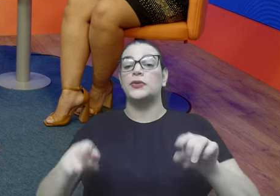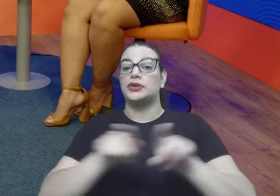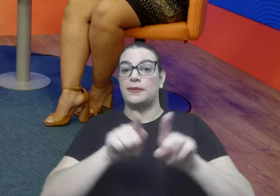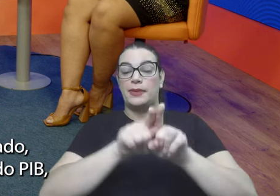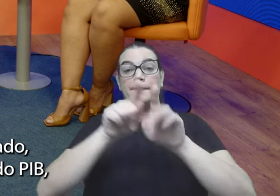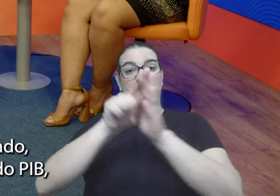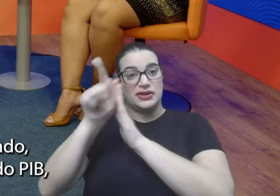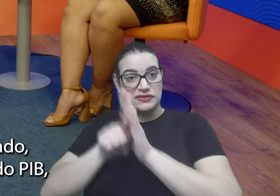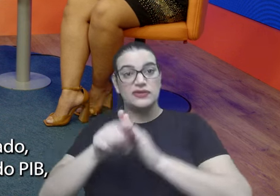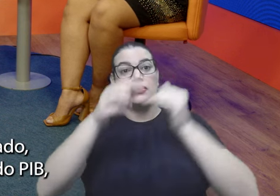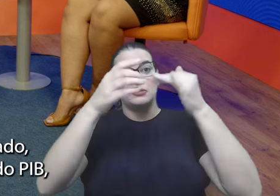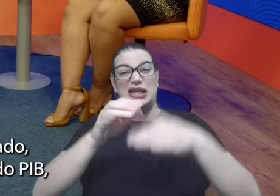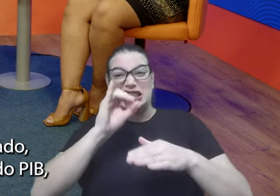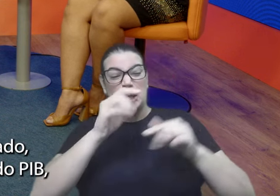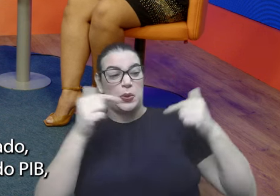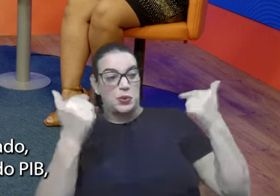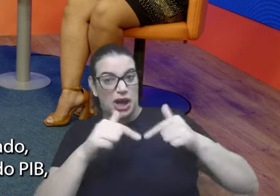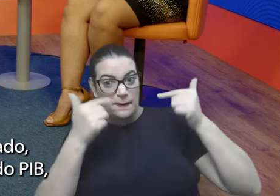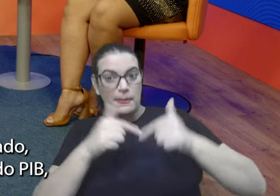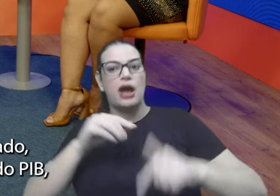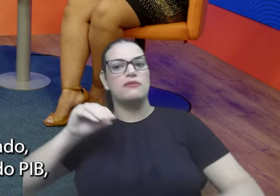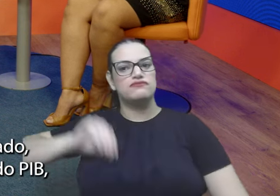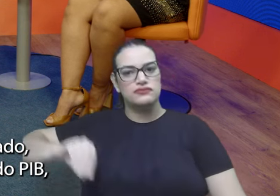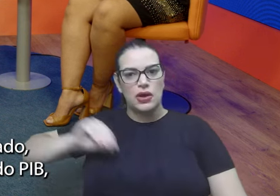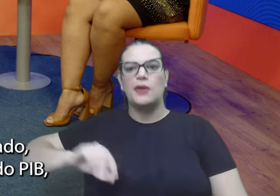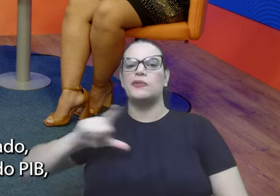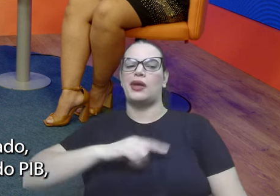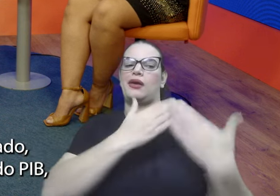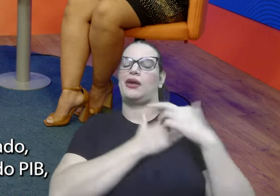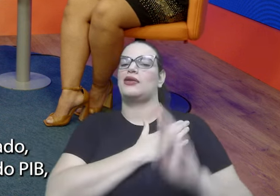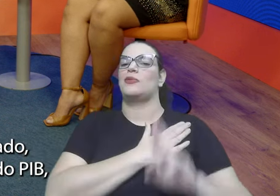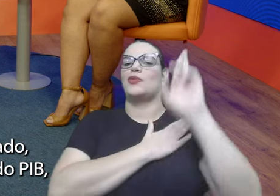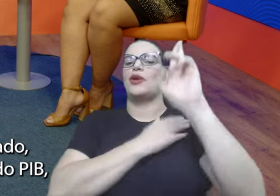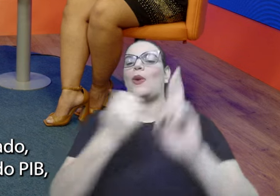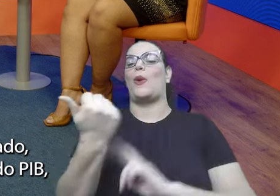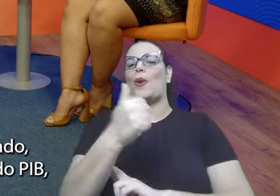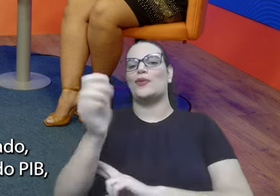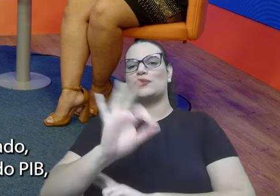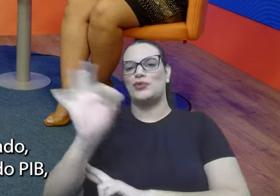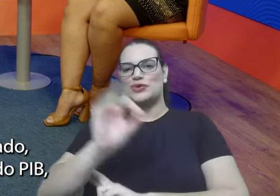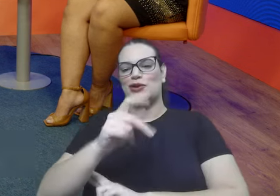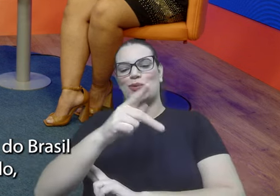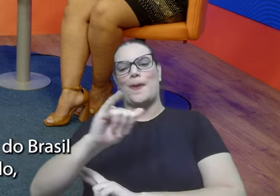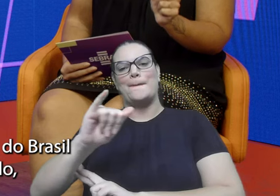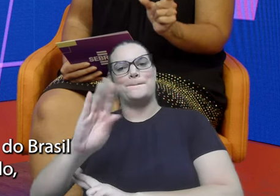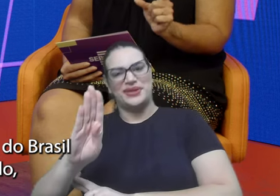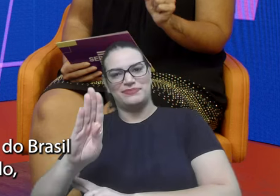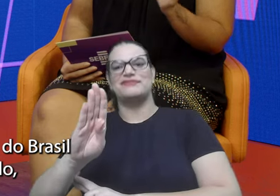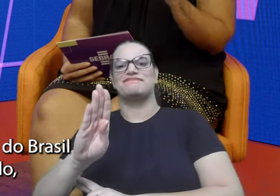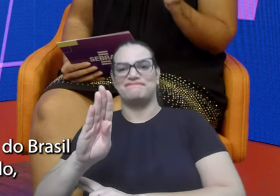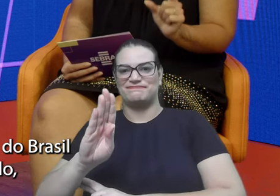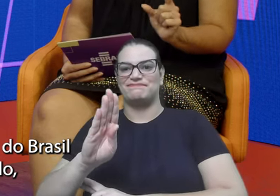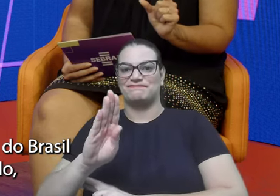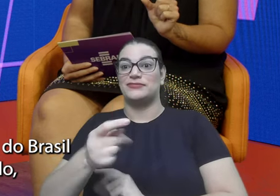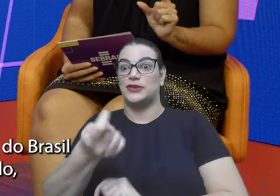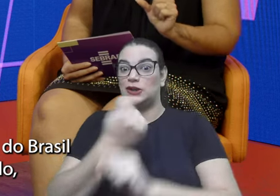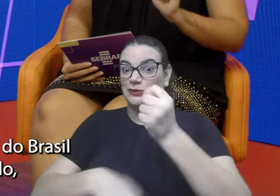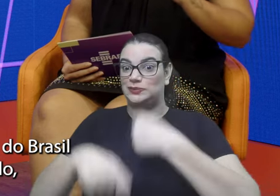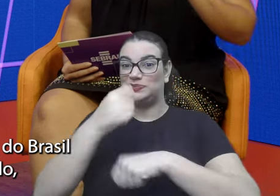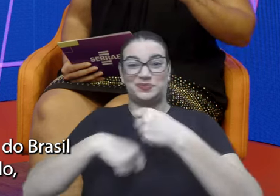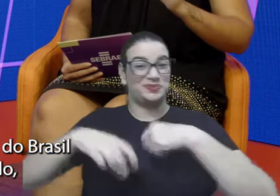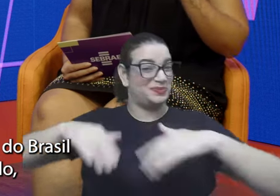que dizem que se o trabalho fosse remunerado ele seria responsável por 11% do PIB Ou seja a a